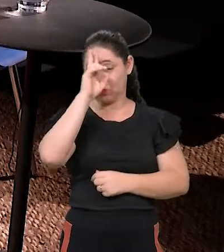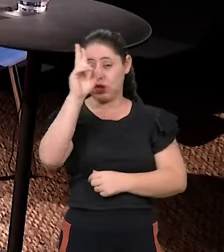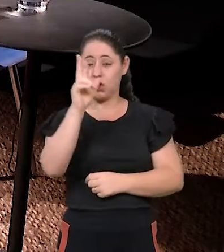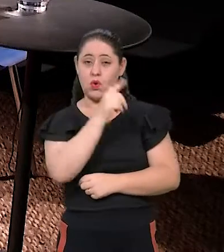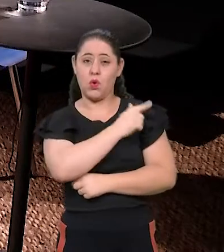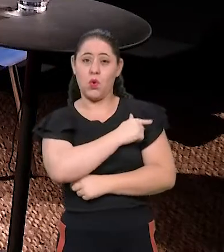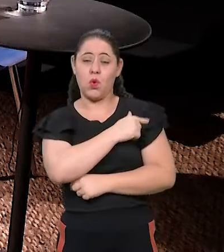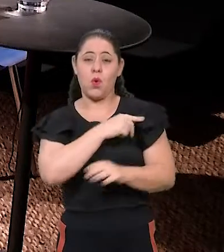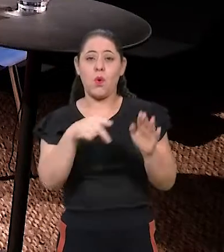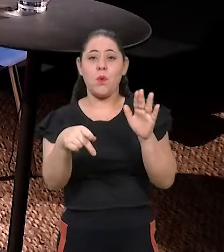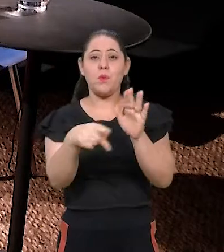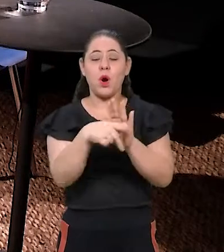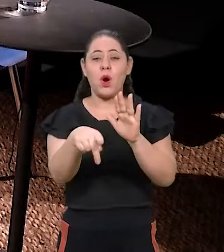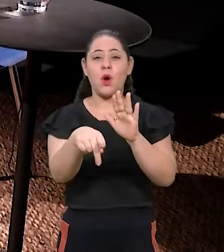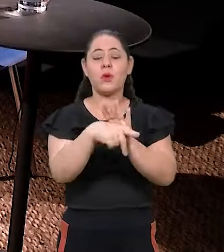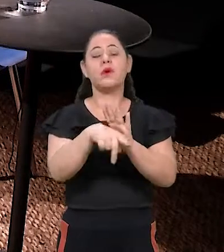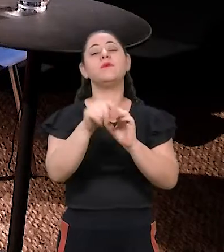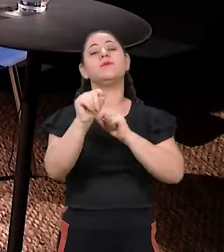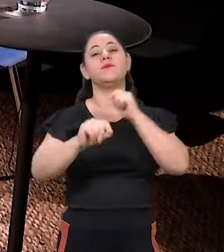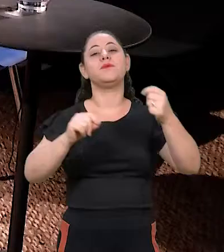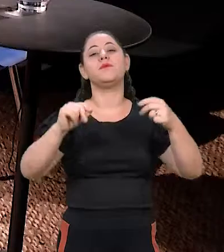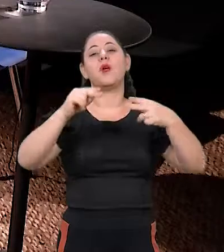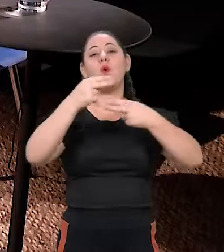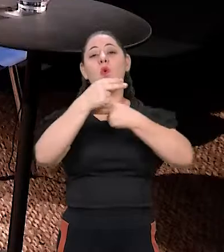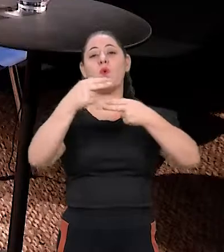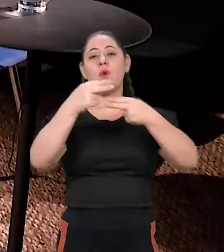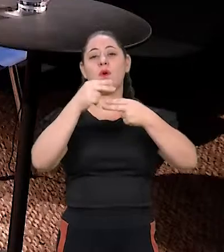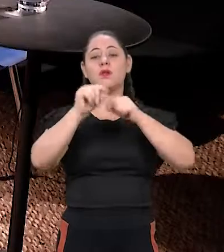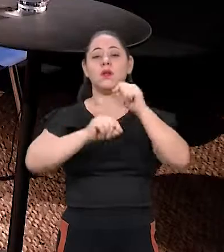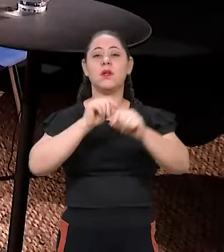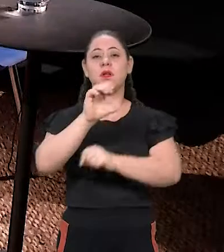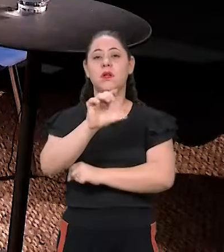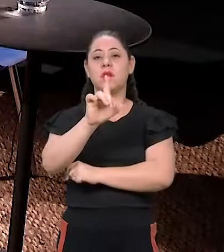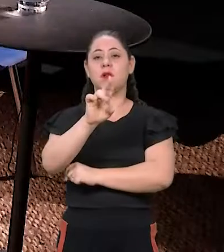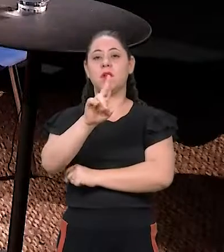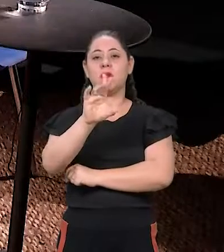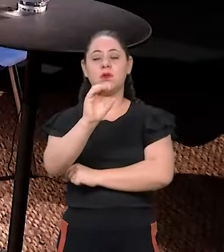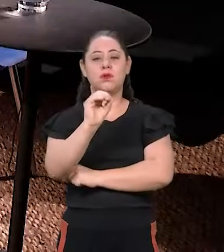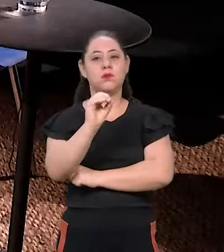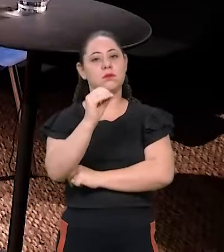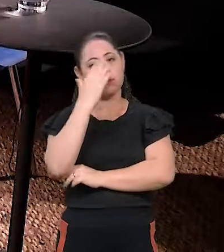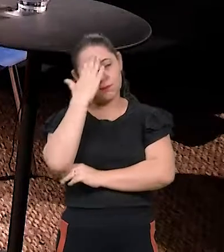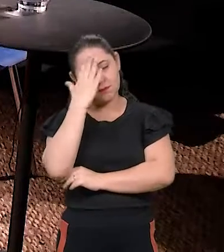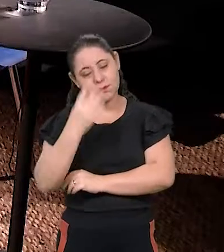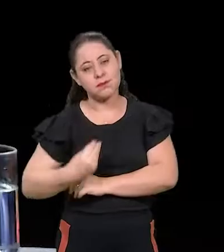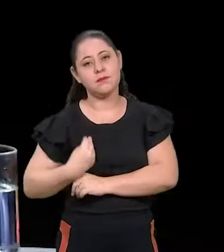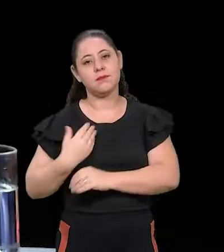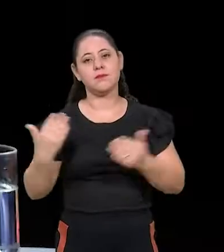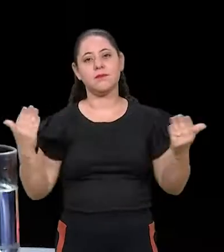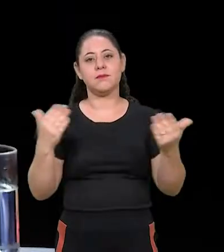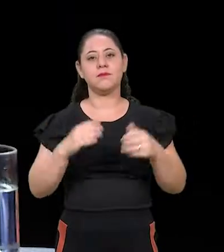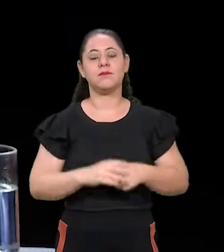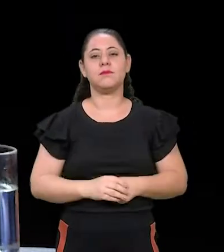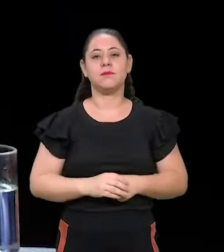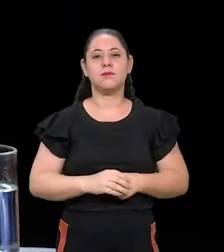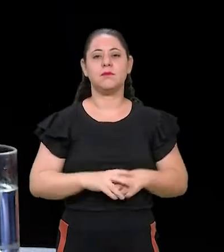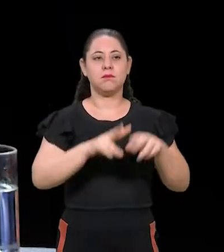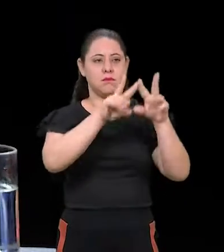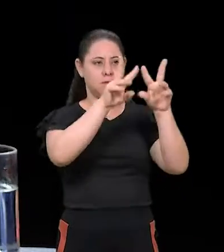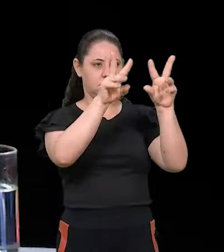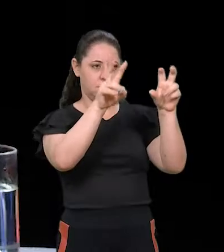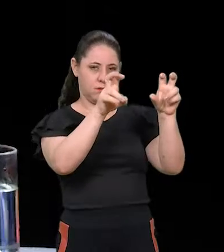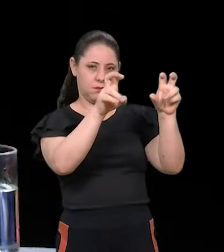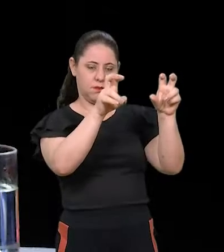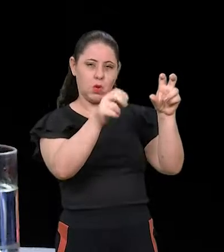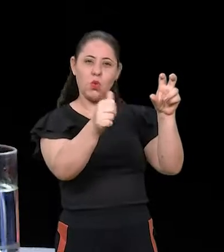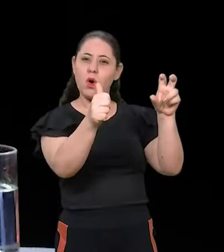diretor superintendente do Sebrae, Cláudio Mendonça. Mais uma vez, obrigada pela sua participação aqui com a gente. E eu gostaria de entrar num tema que